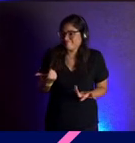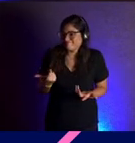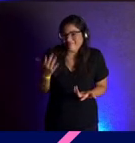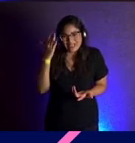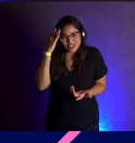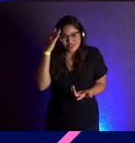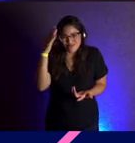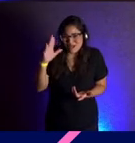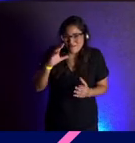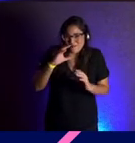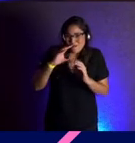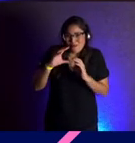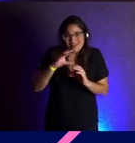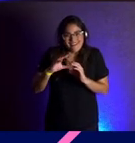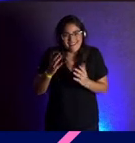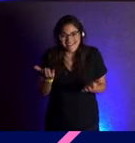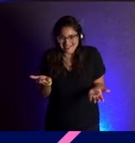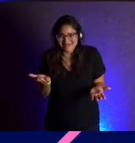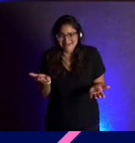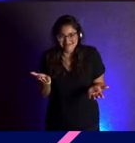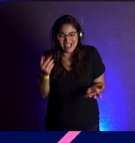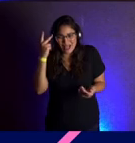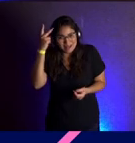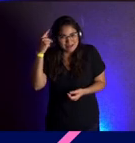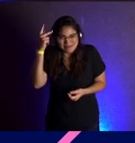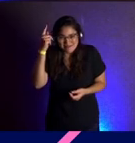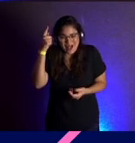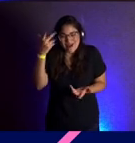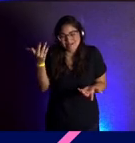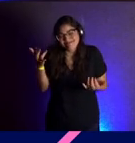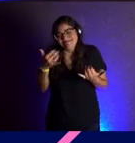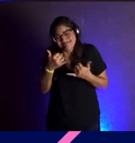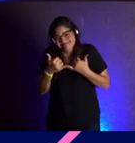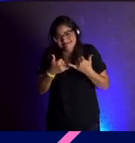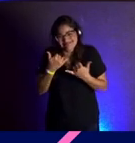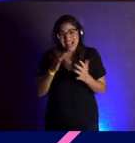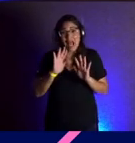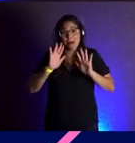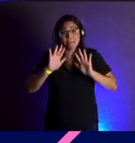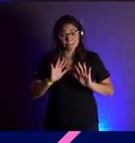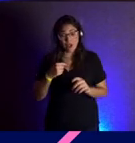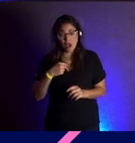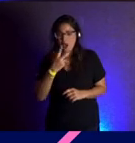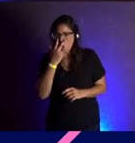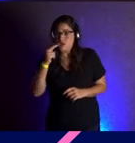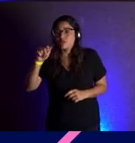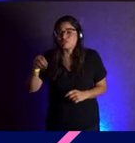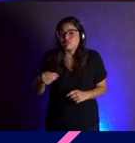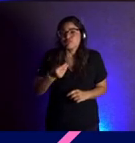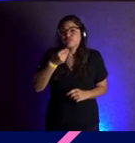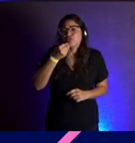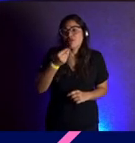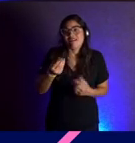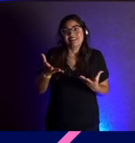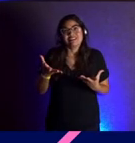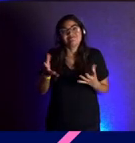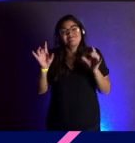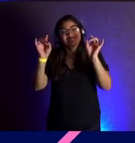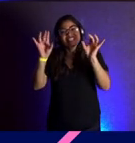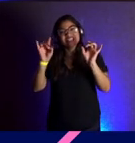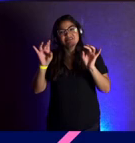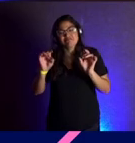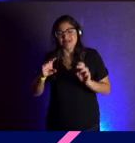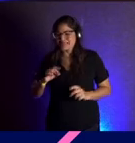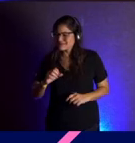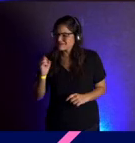é de prática normalmente. Mas eu acho que essa oportunidade é absolutamente rica.